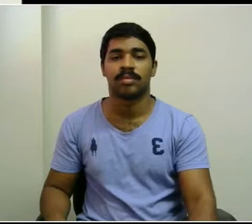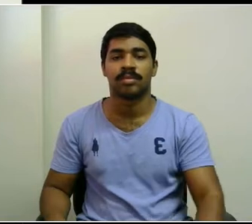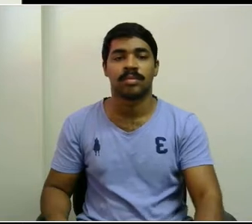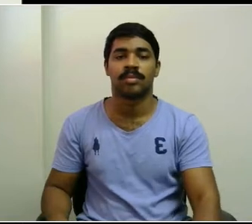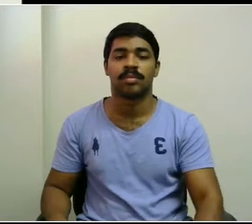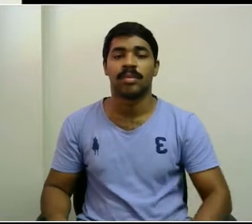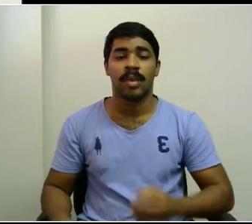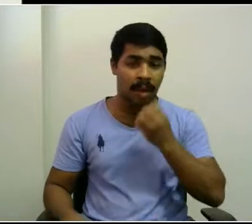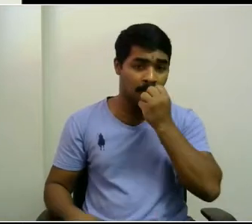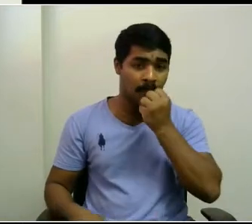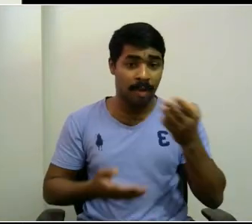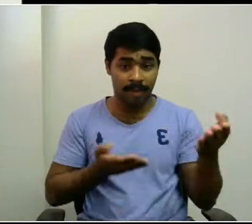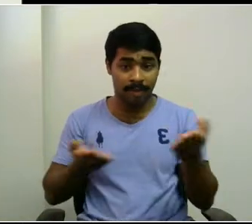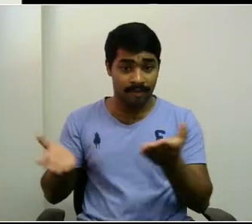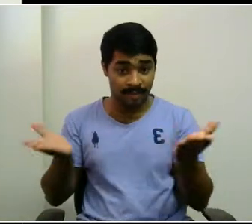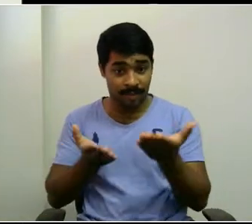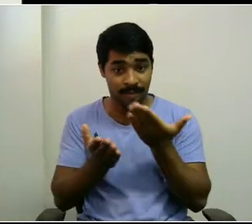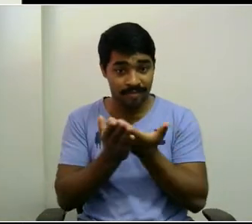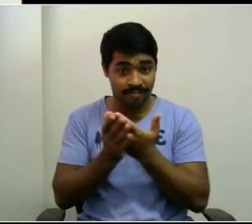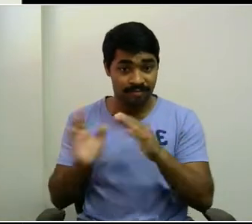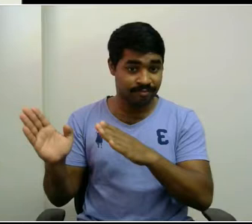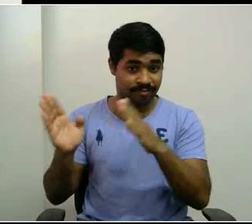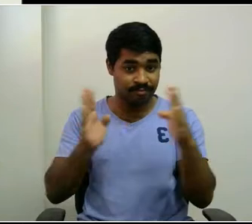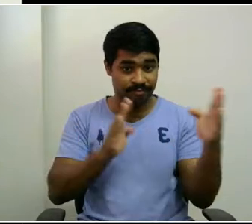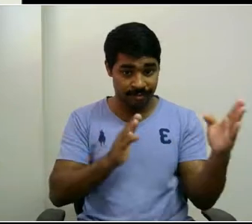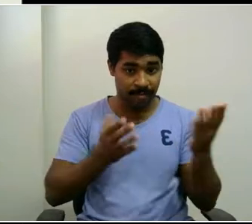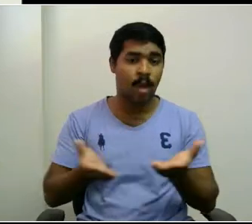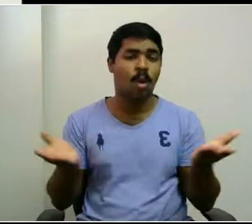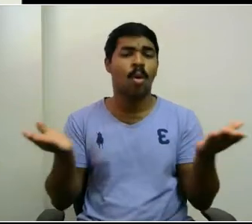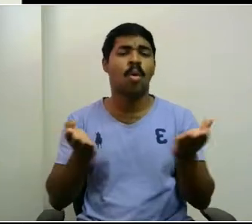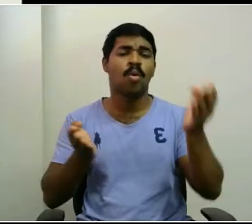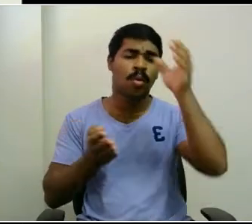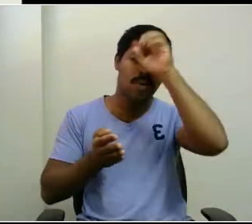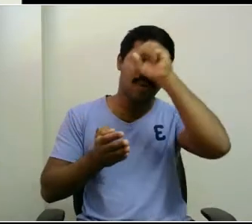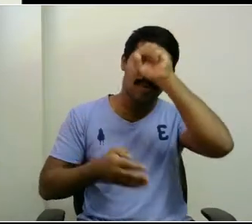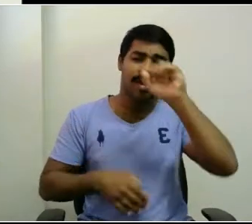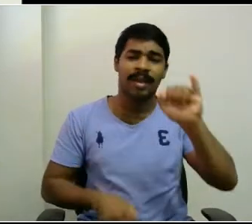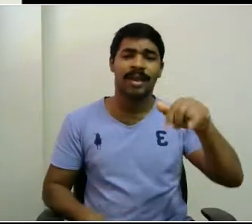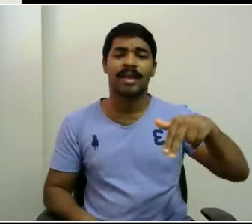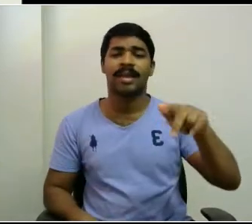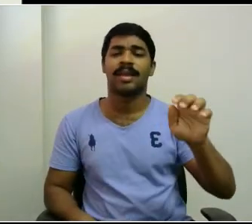Sejam todos muito bem-vindos à nossa aula de hoje. E nesta aula nós iremos estar vendo a inequação do primeiro grau.